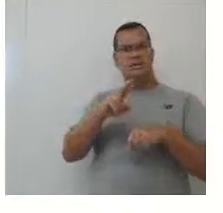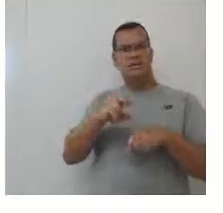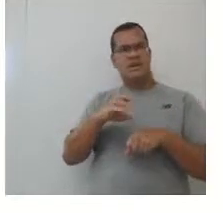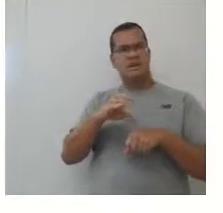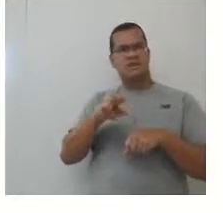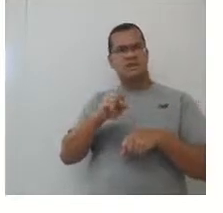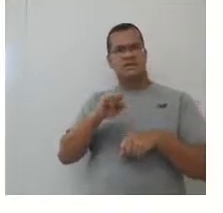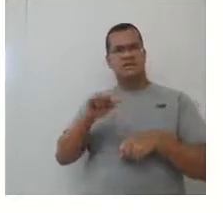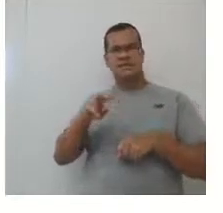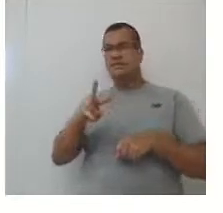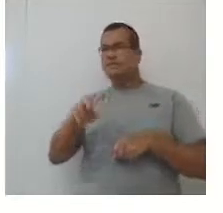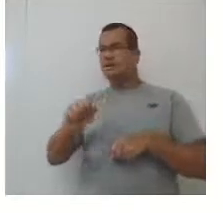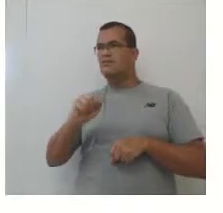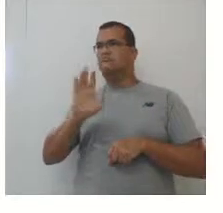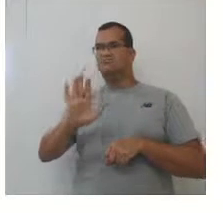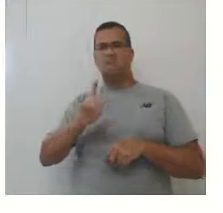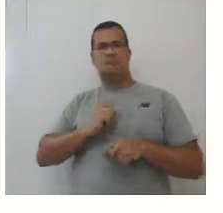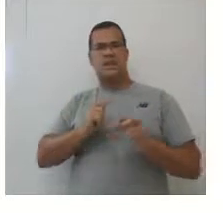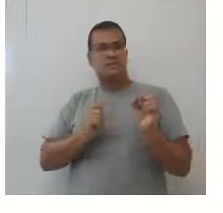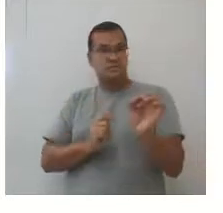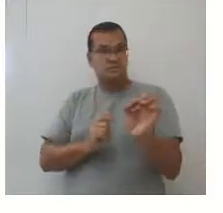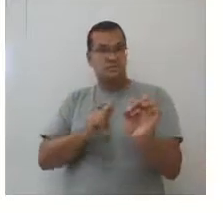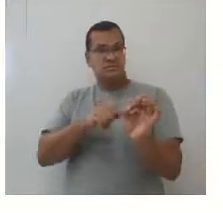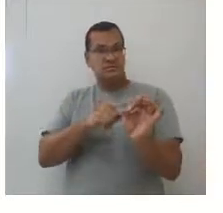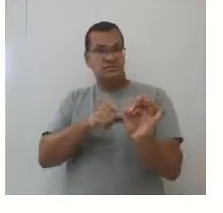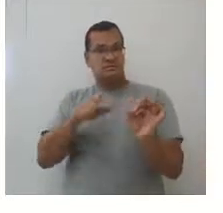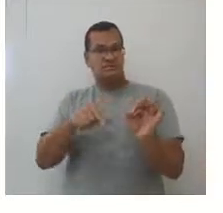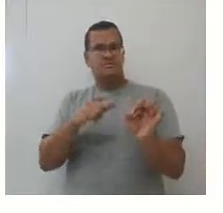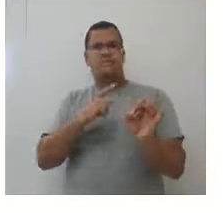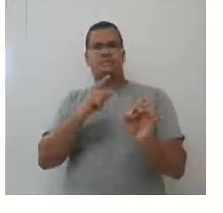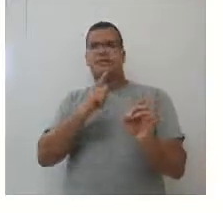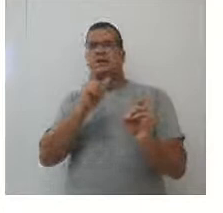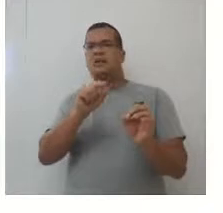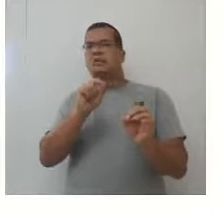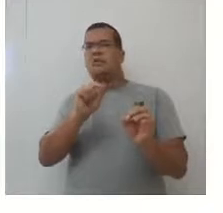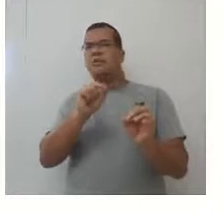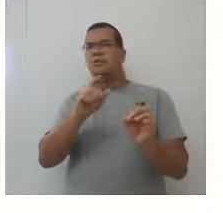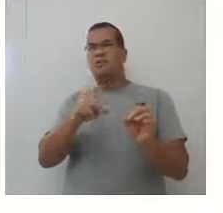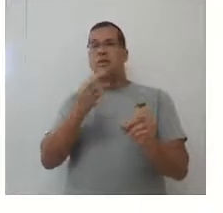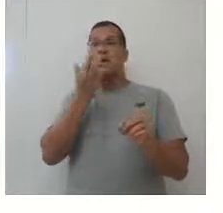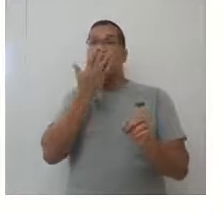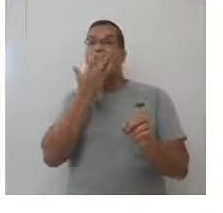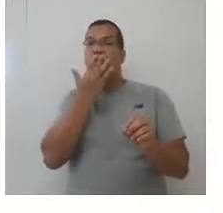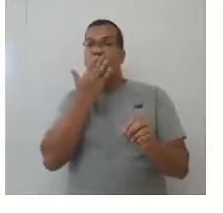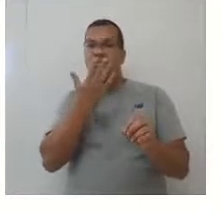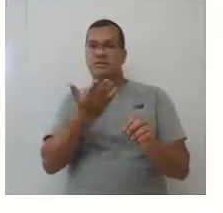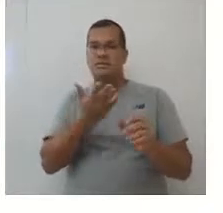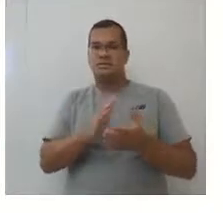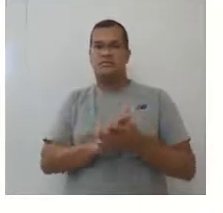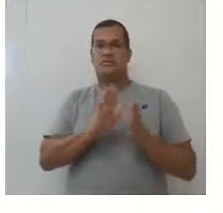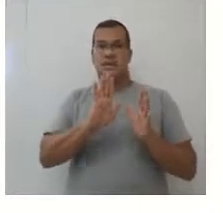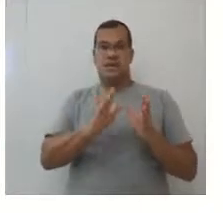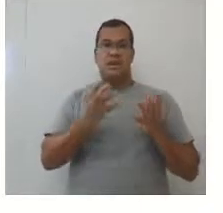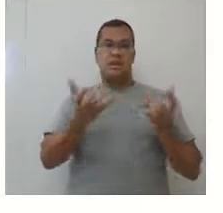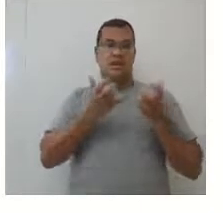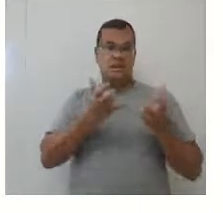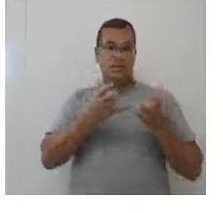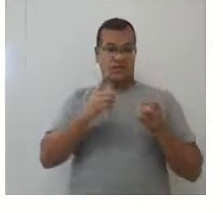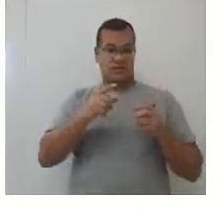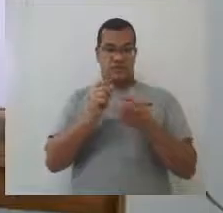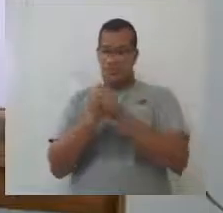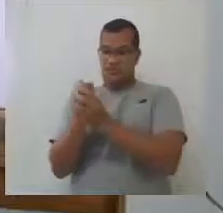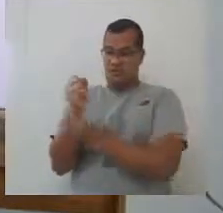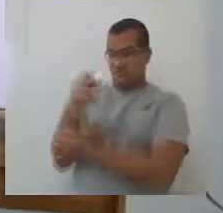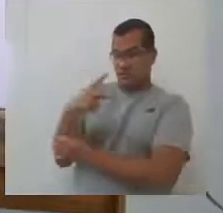textura da semente e uma homozigótica dominante quanto à coloração. Então eu quero que a planta,